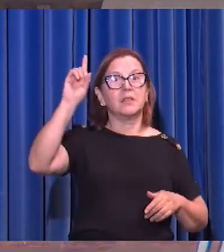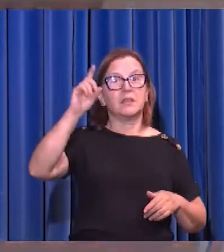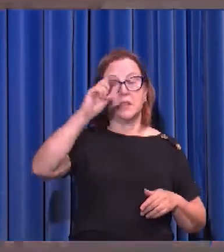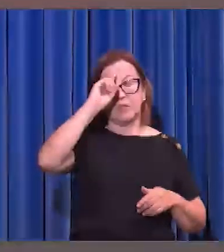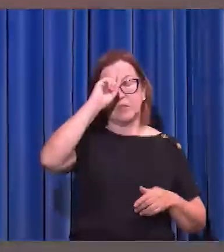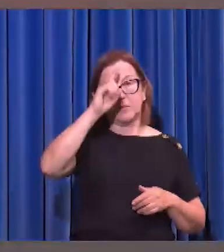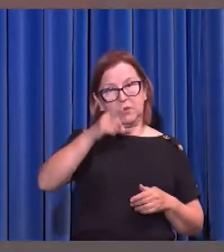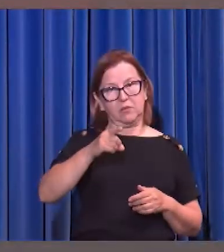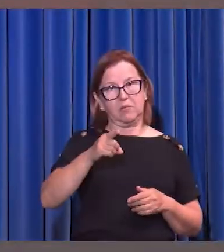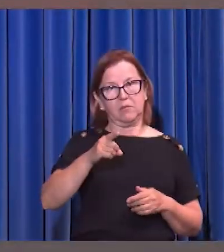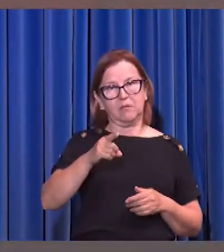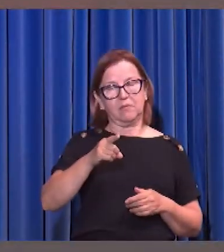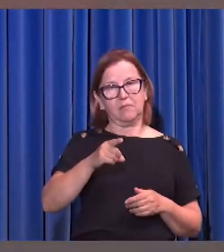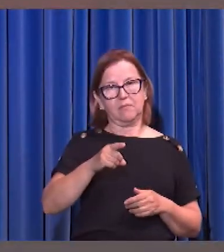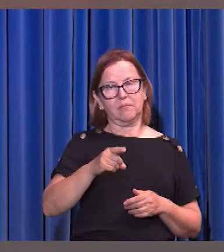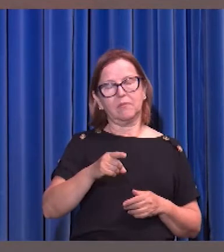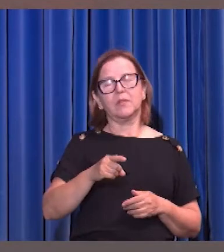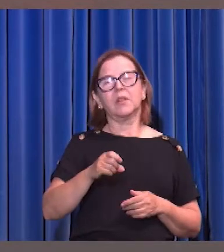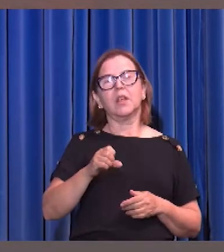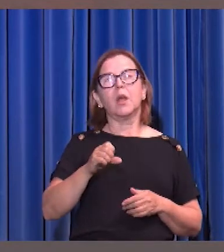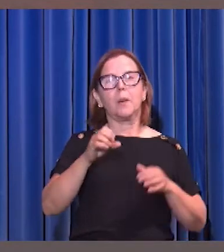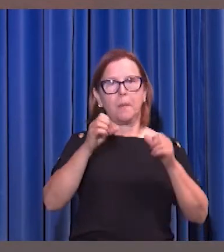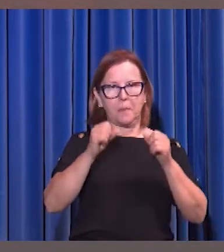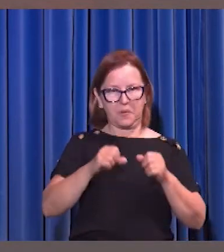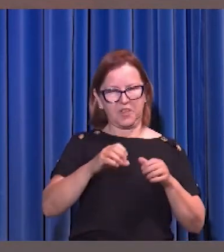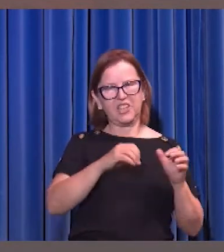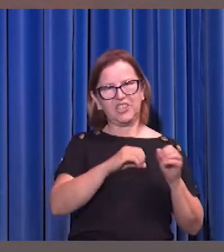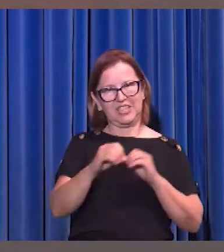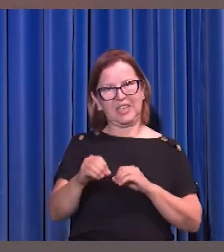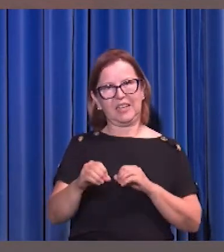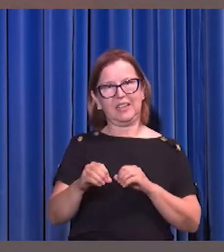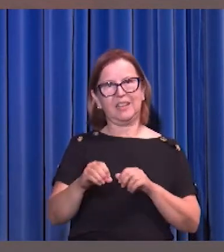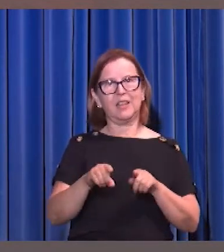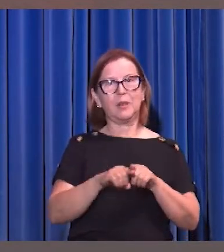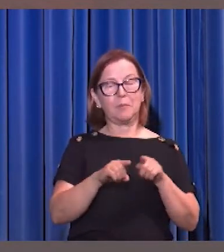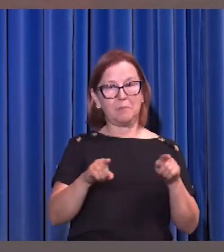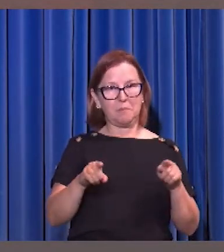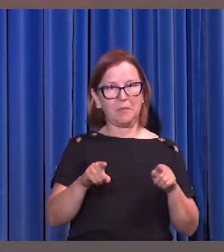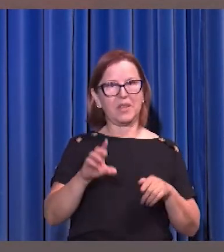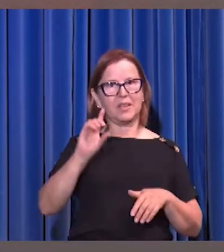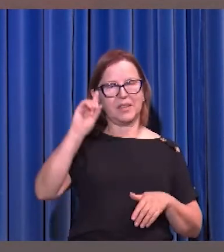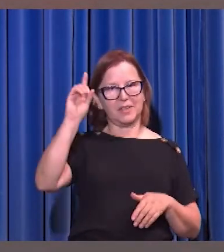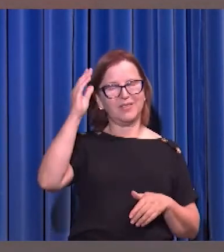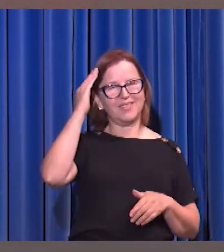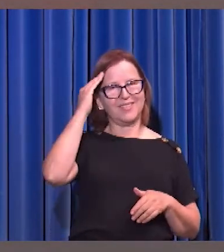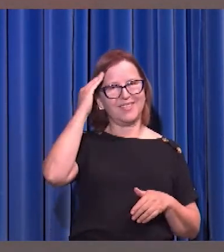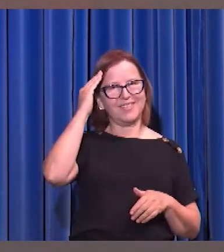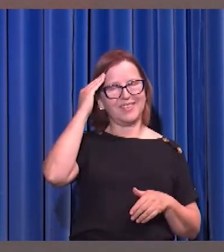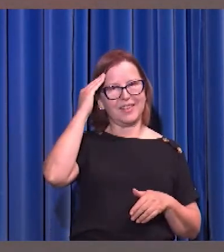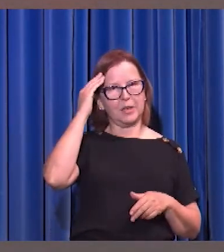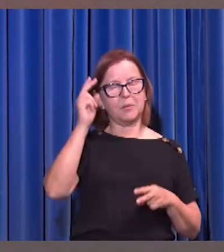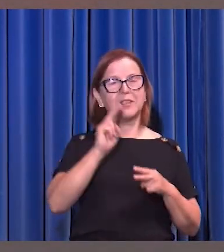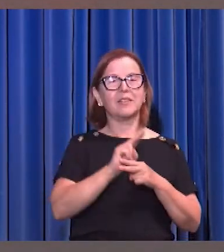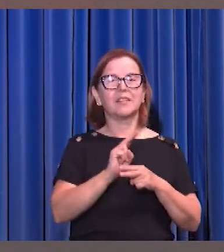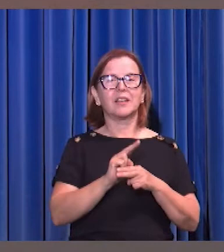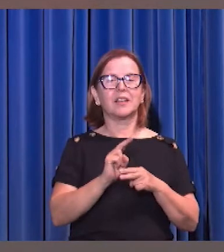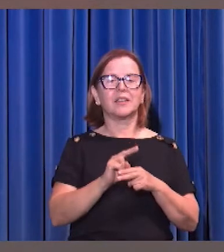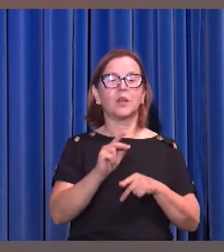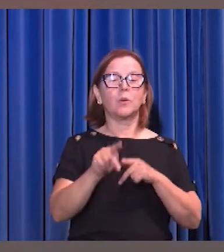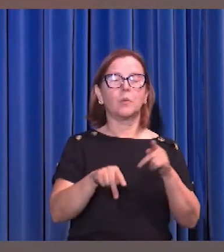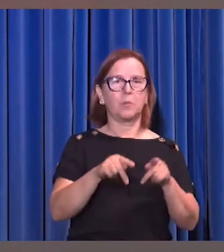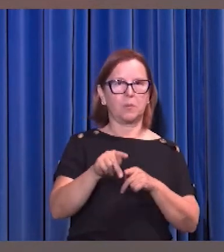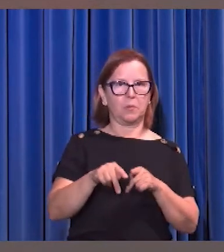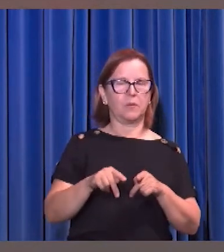poderia tirar. Só que Deus sabe como tratar conosco. Deus sabe como tratar com o povo